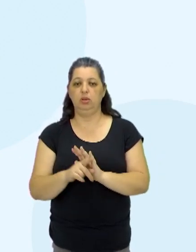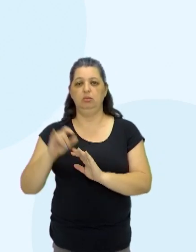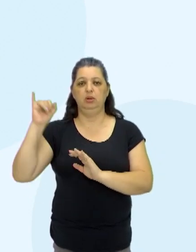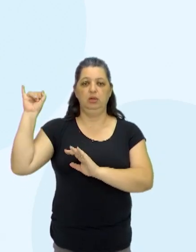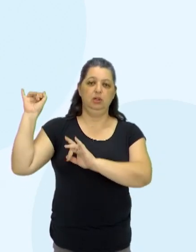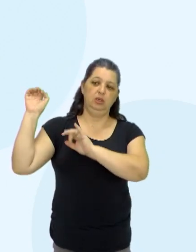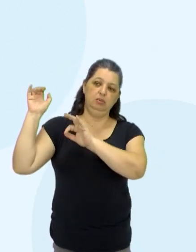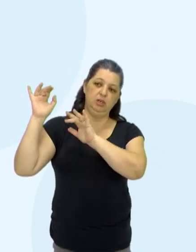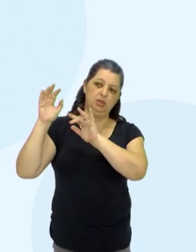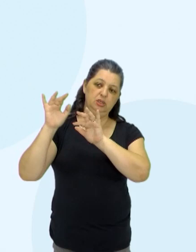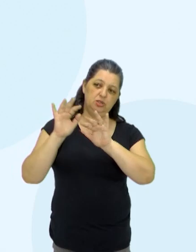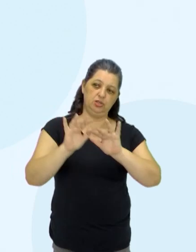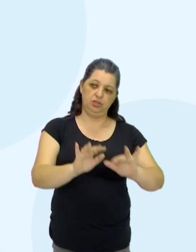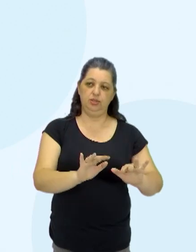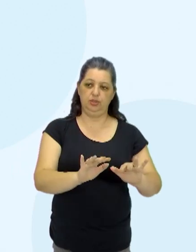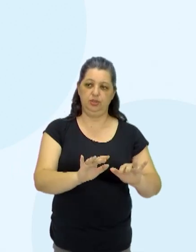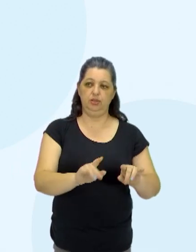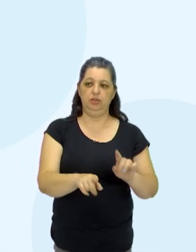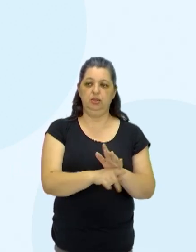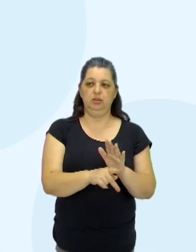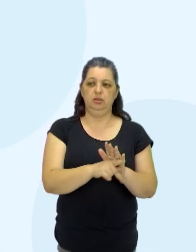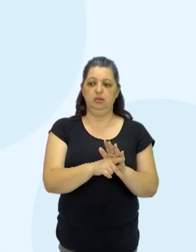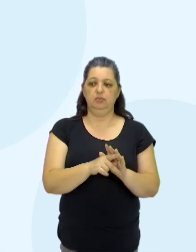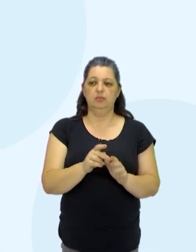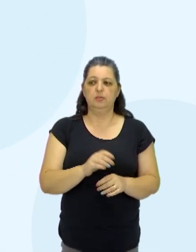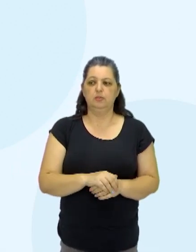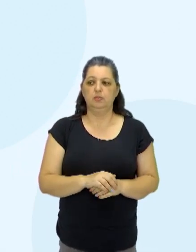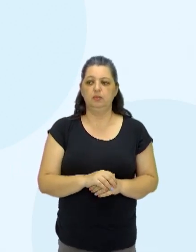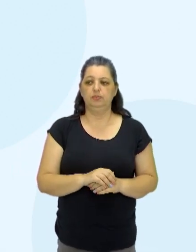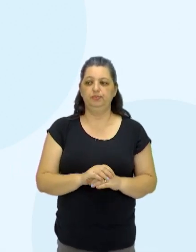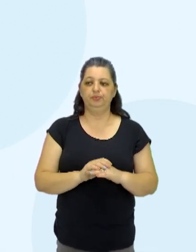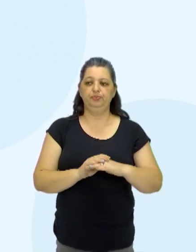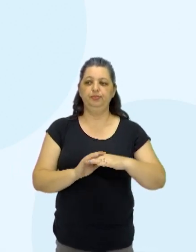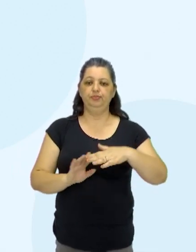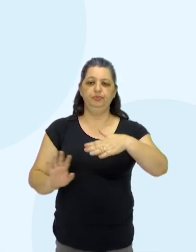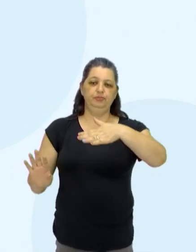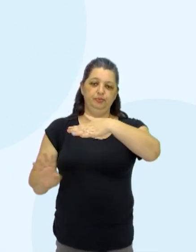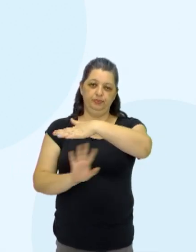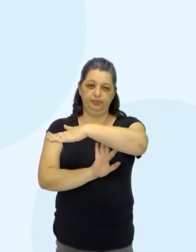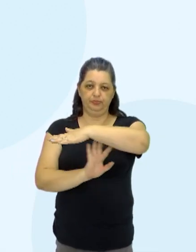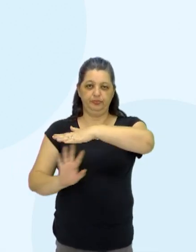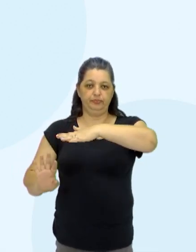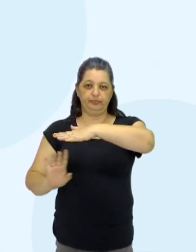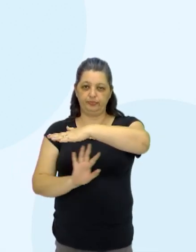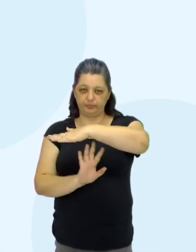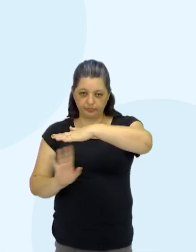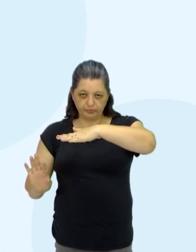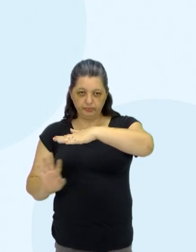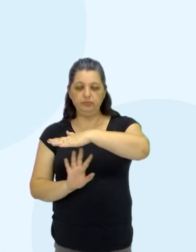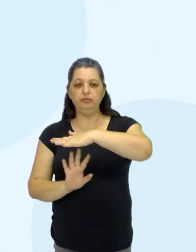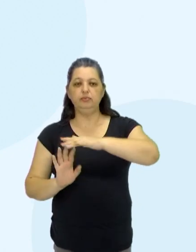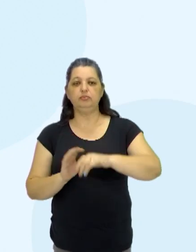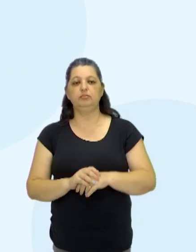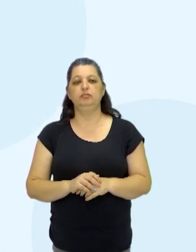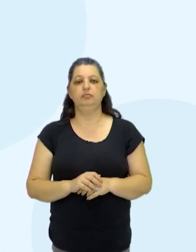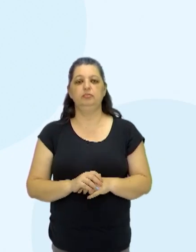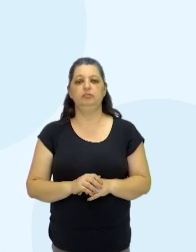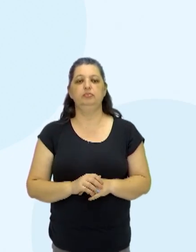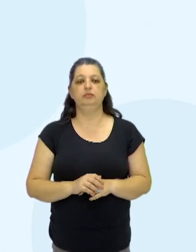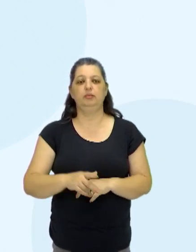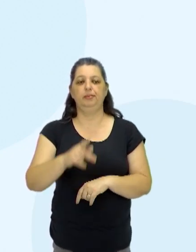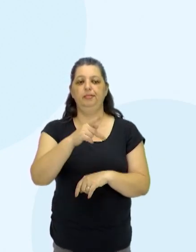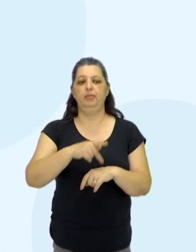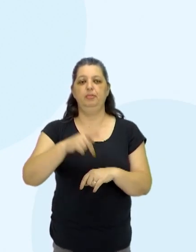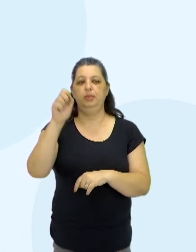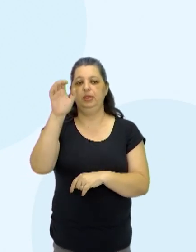Só que repara, é qualquer imigrante que a elite brasileira quer? Não, né? Ela quer o imigrante europeu. Por quê,